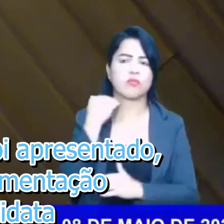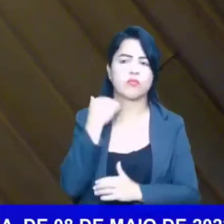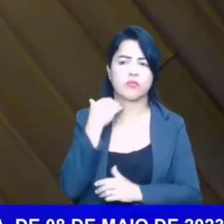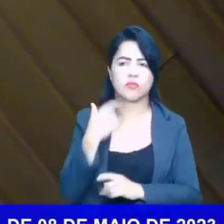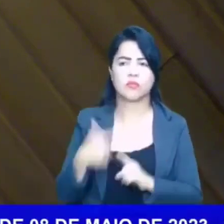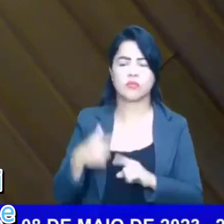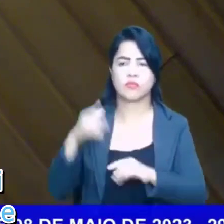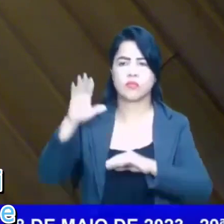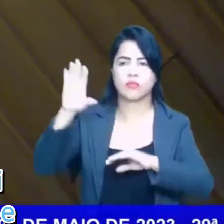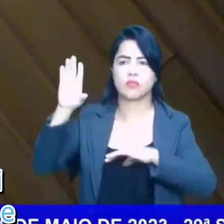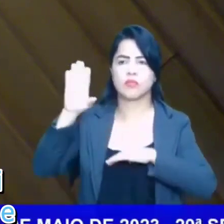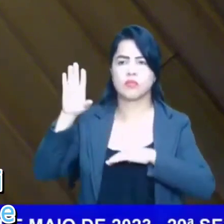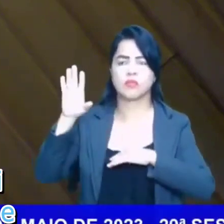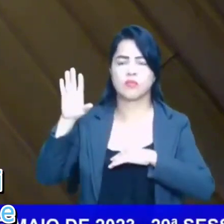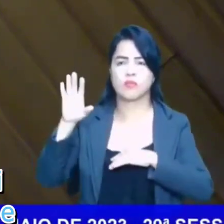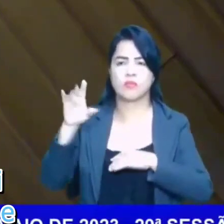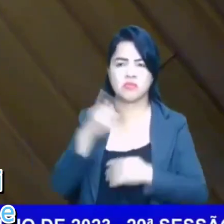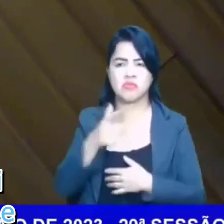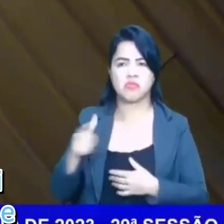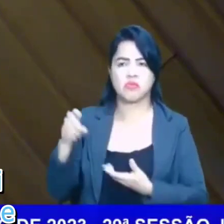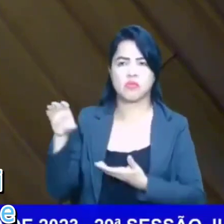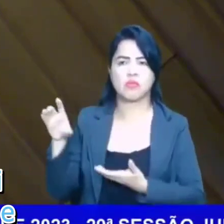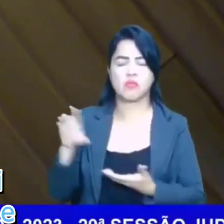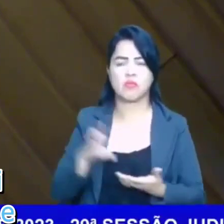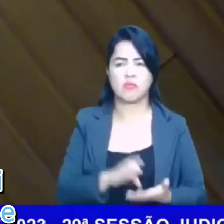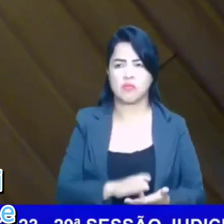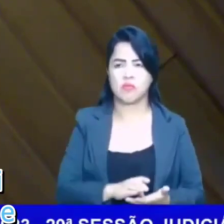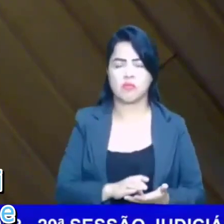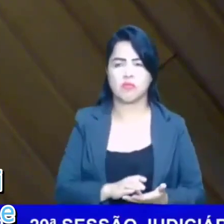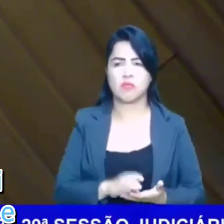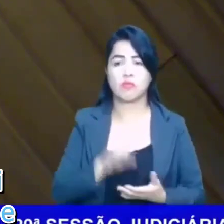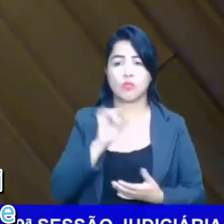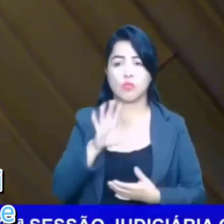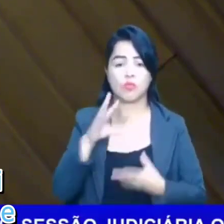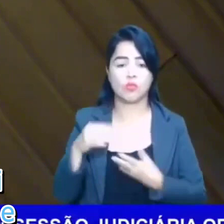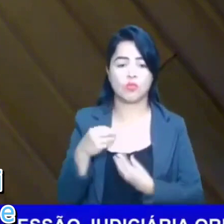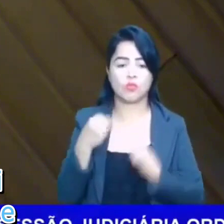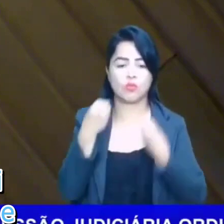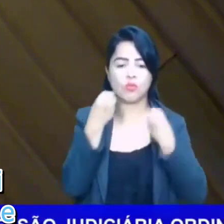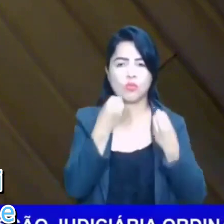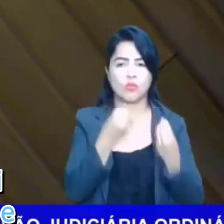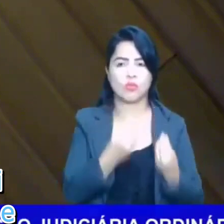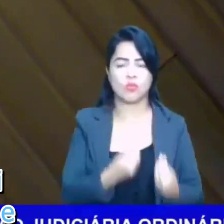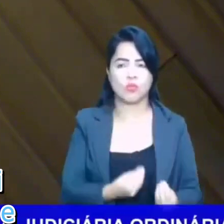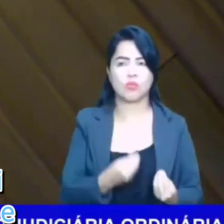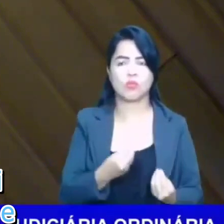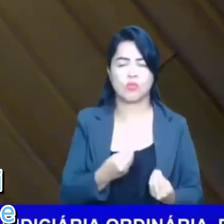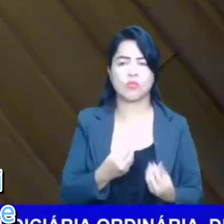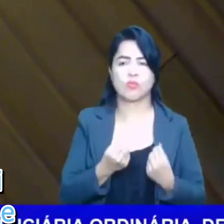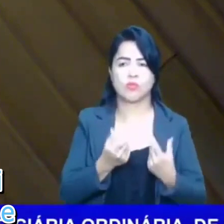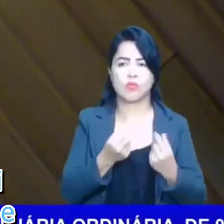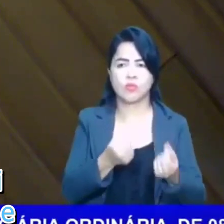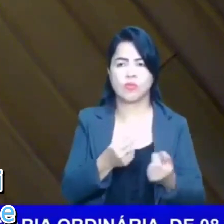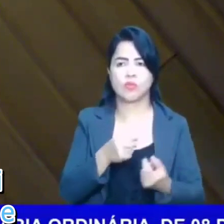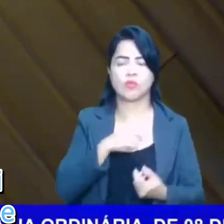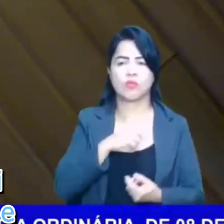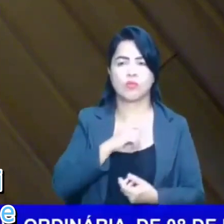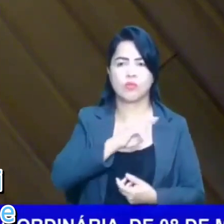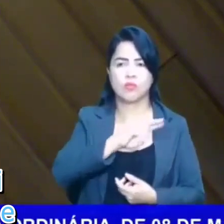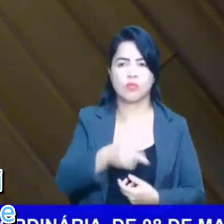a candidata não recebeu recursos, ela somente doou para si mesmo o valor de